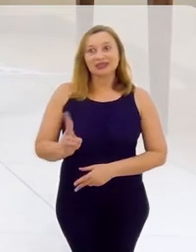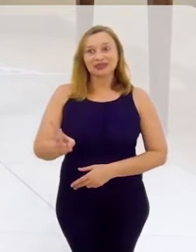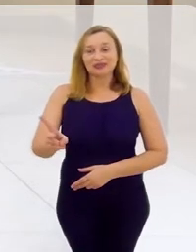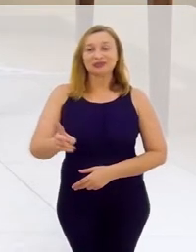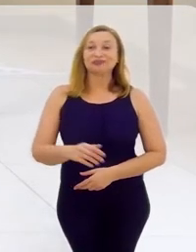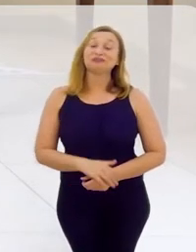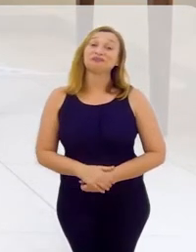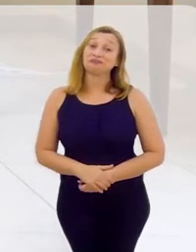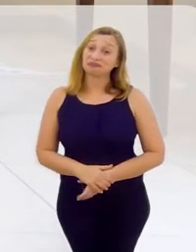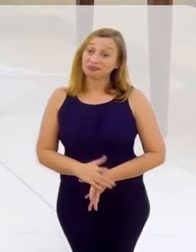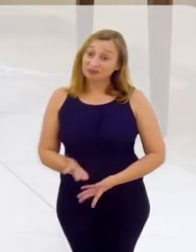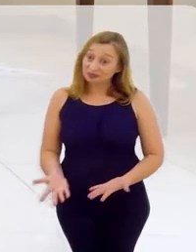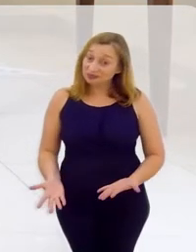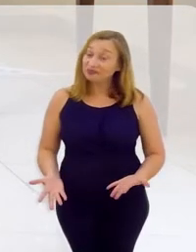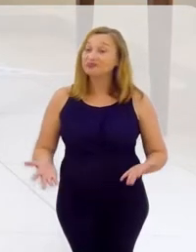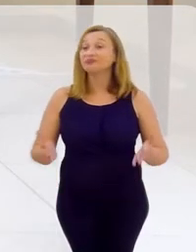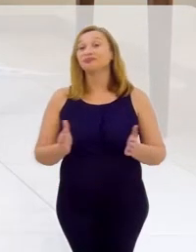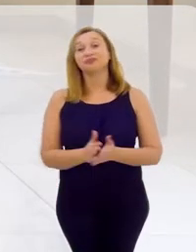Bem, aí nós caminhamos.